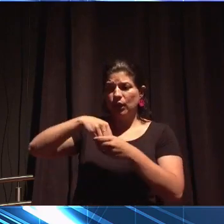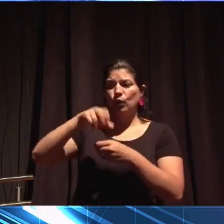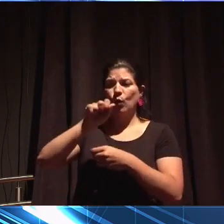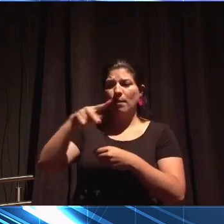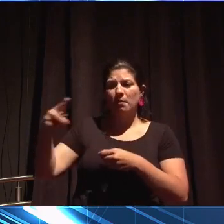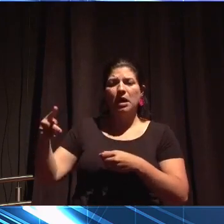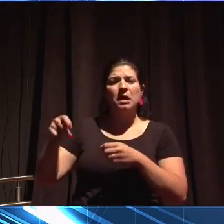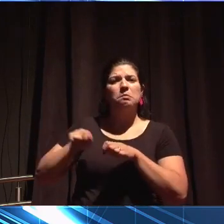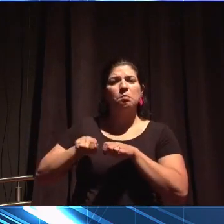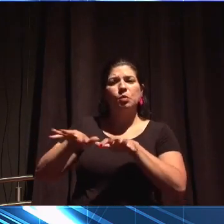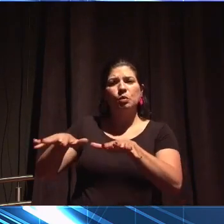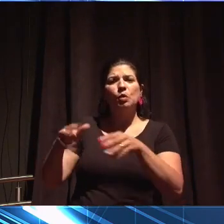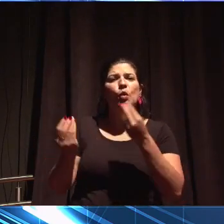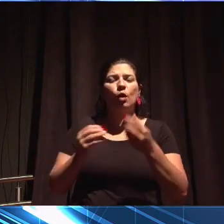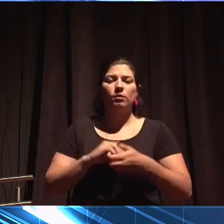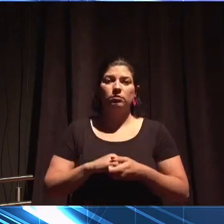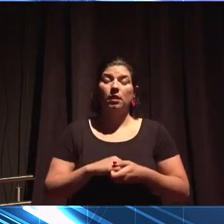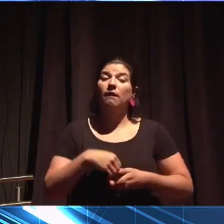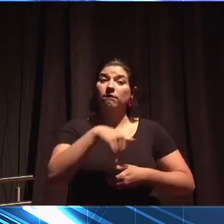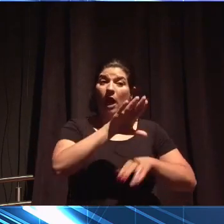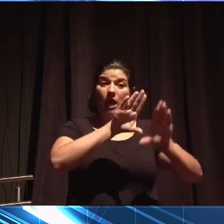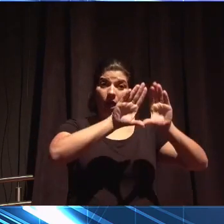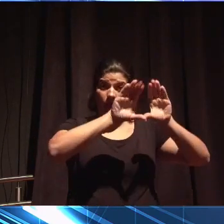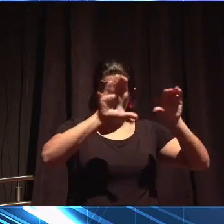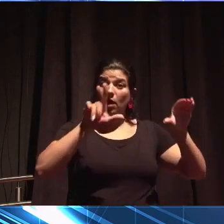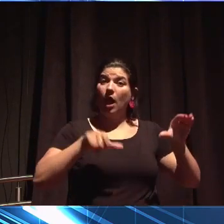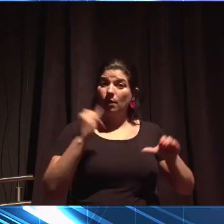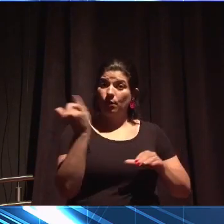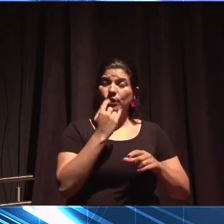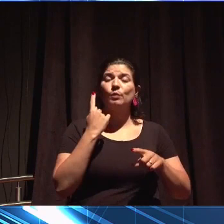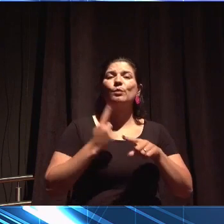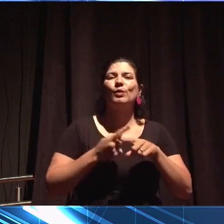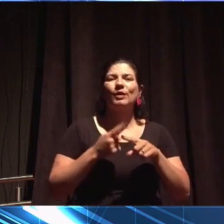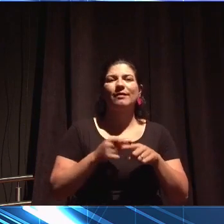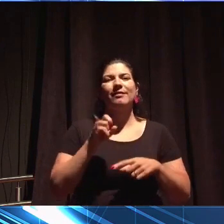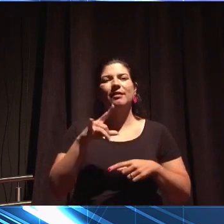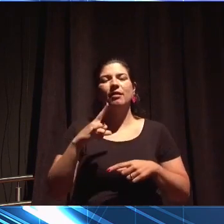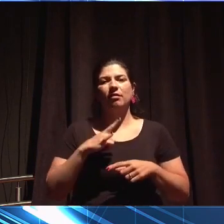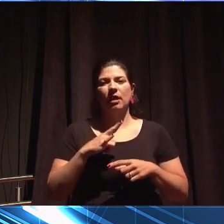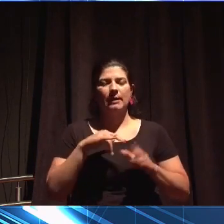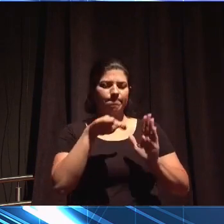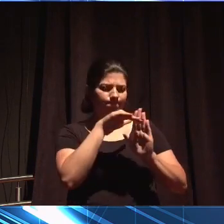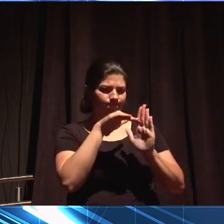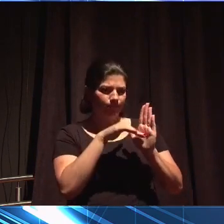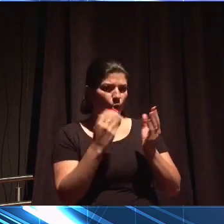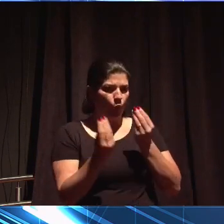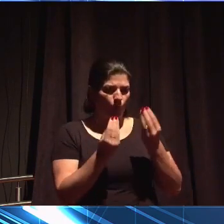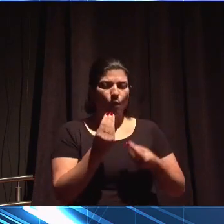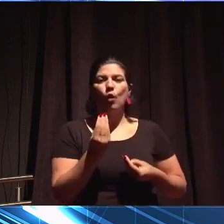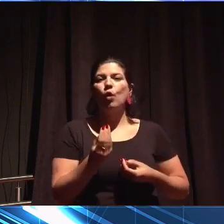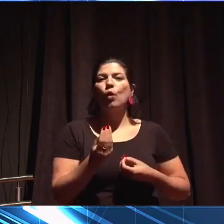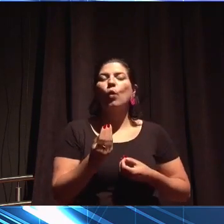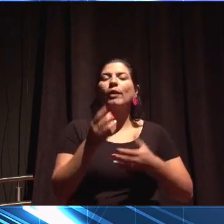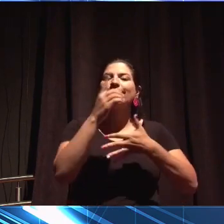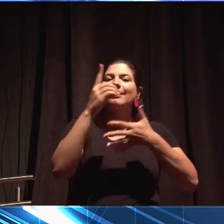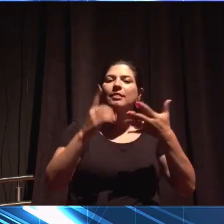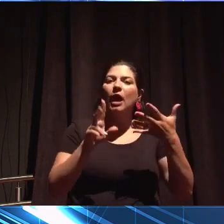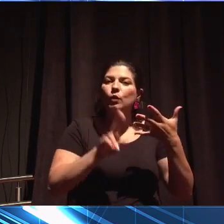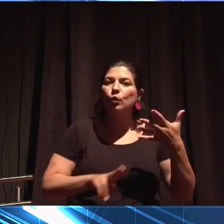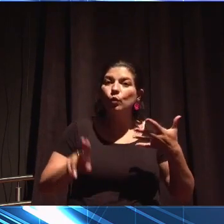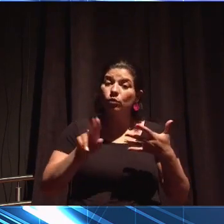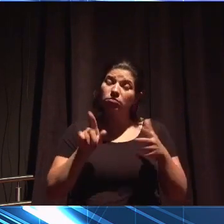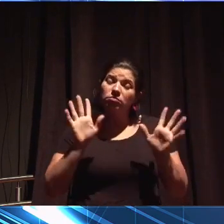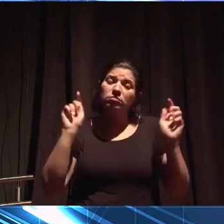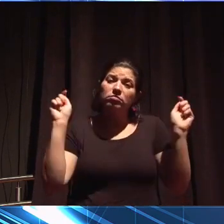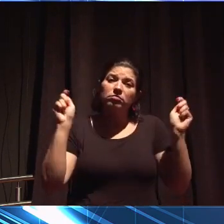aplicação? E, cara, quando você vai para a cloud, isso daí é extremamente importante, porque se você tiver um plano de como utilizar esses dados, que nem o Marcos comentou, a gente consegue